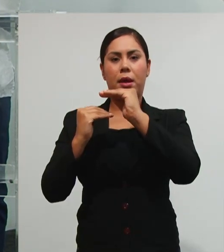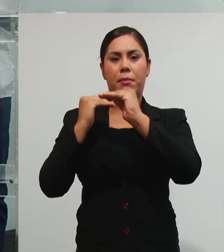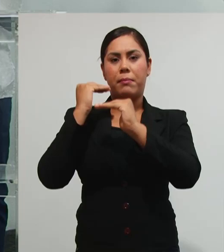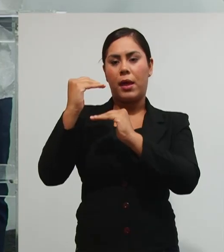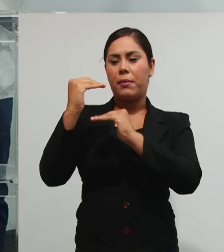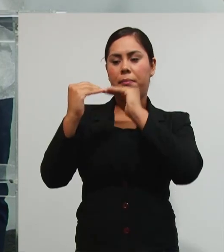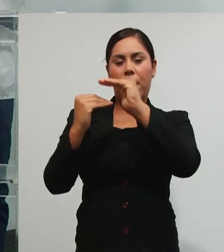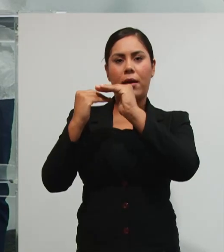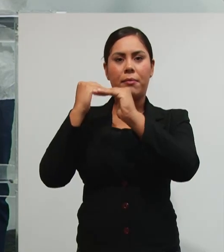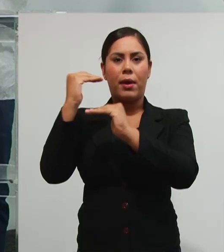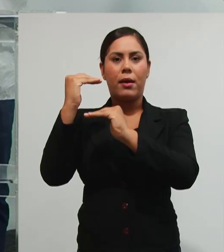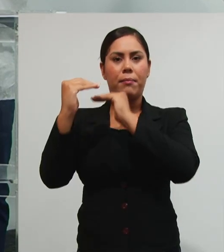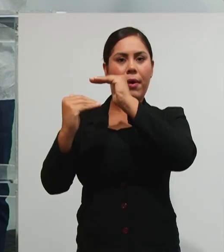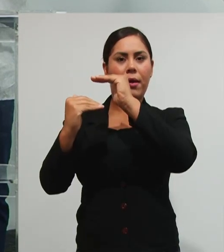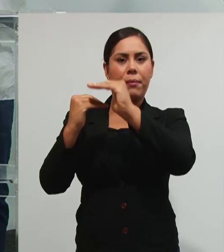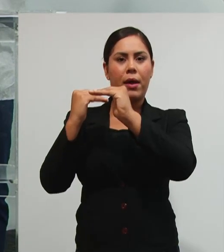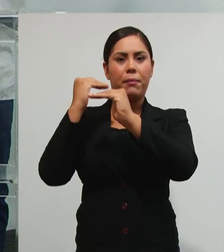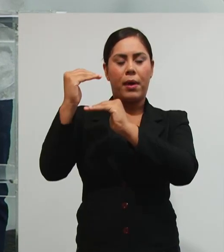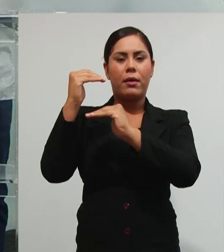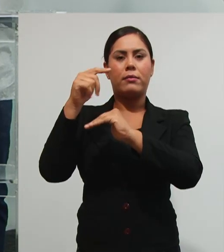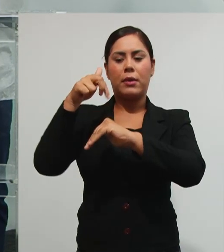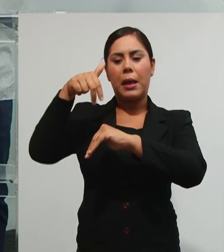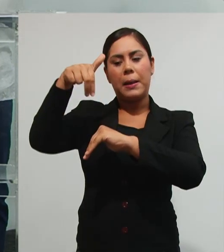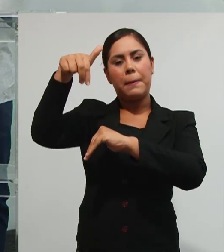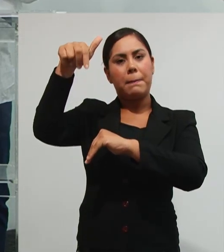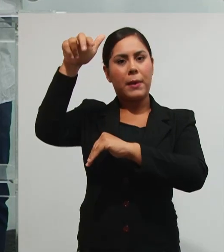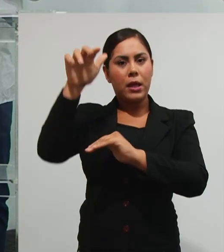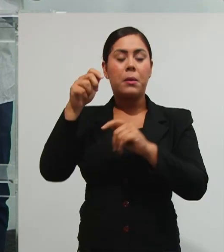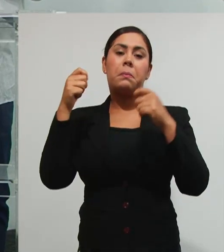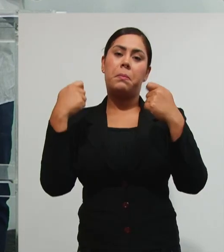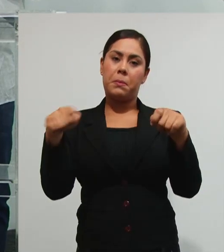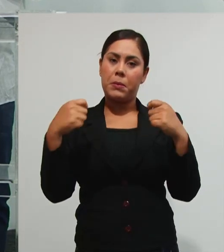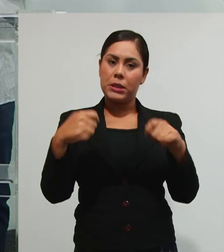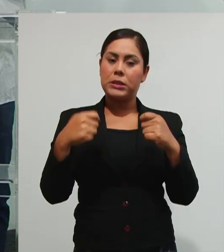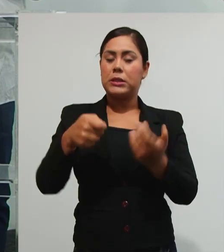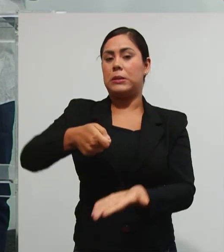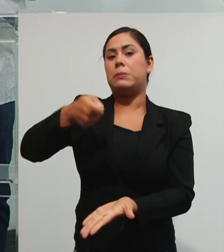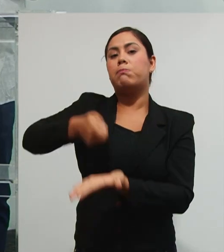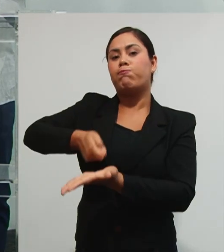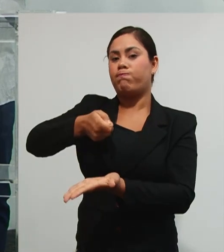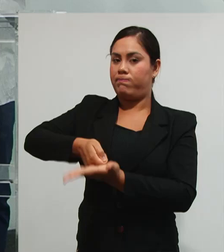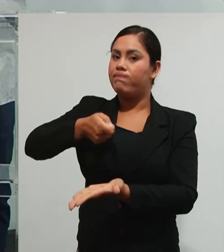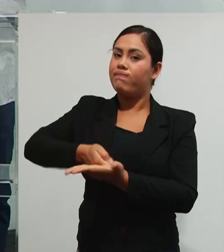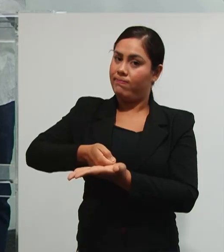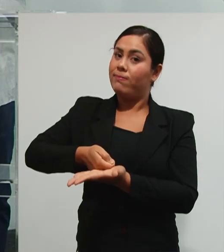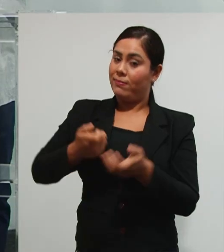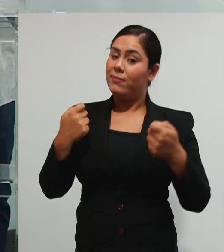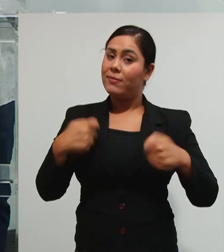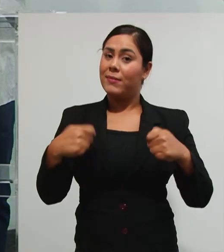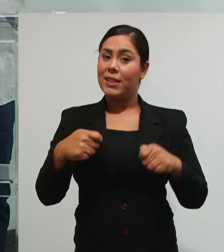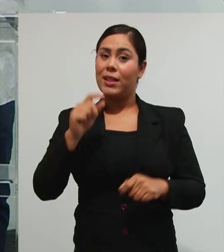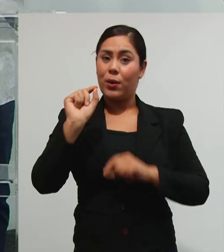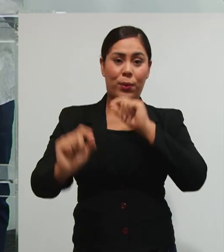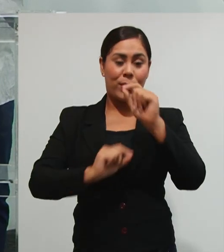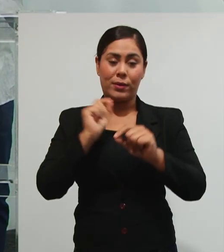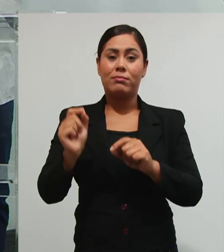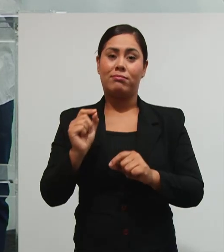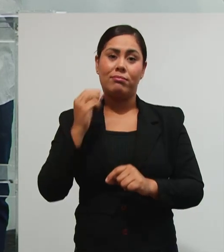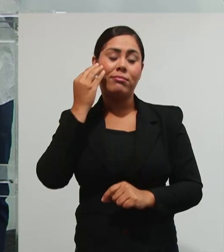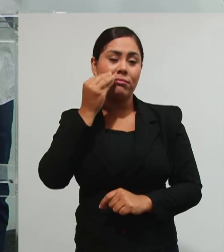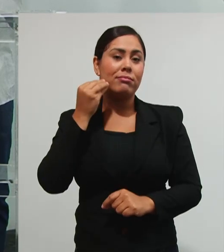aluno, para sair de um ponto até o outro, mais alto, ele precisa obrigatoriamente de ter esse elemento